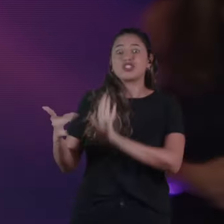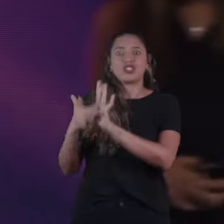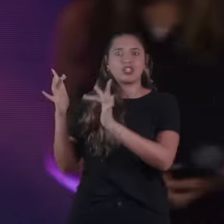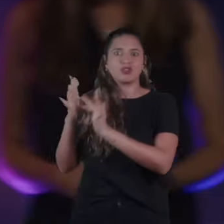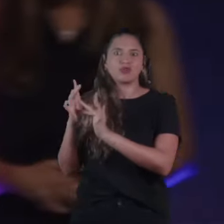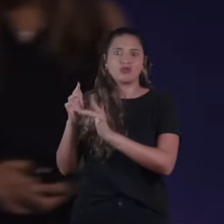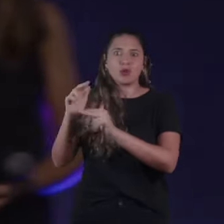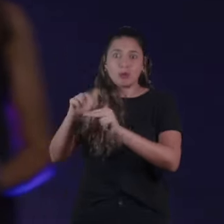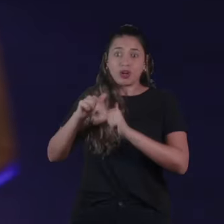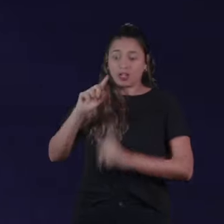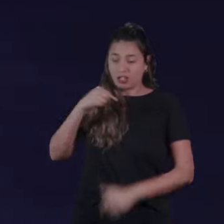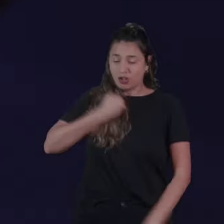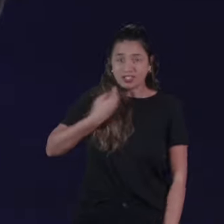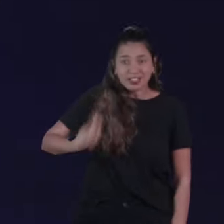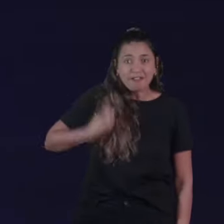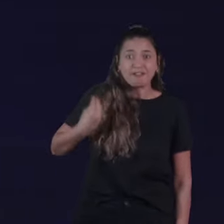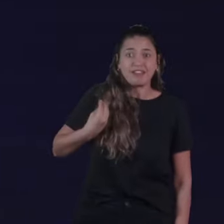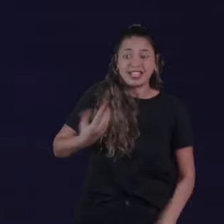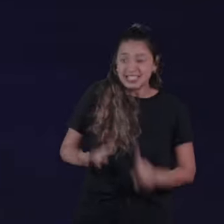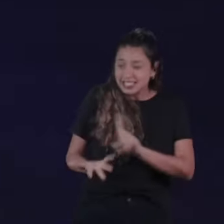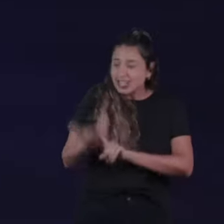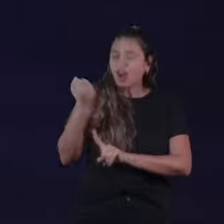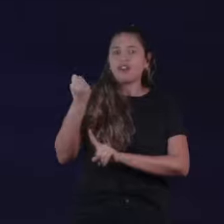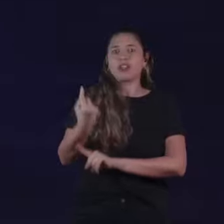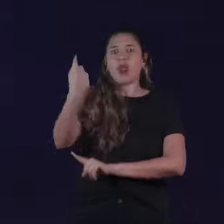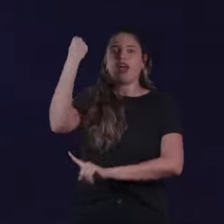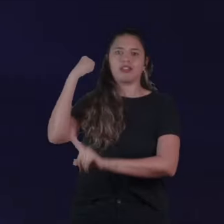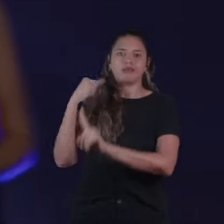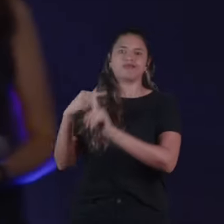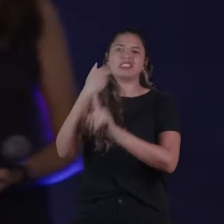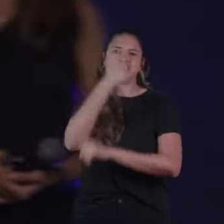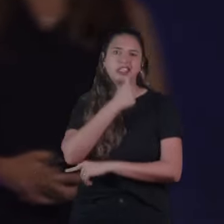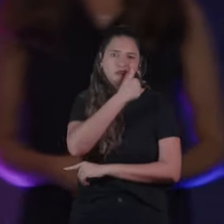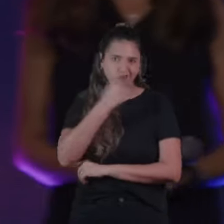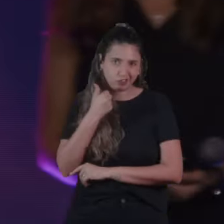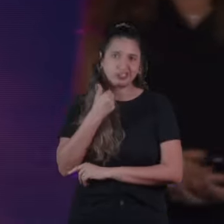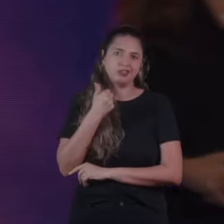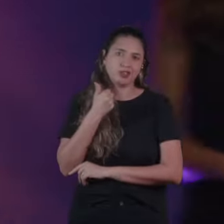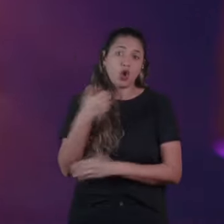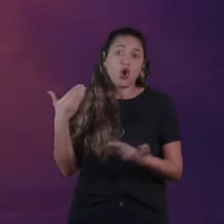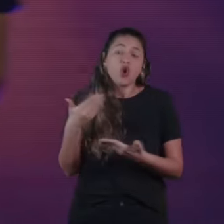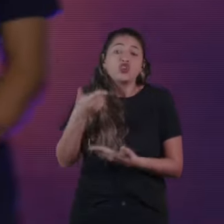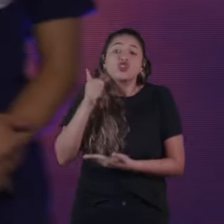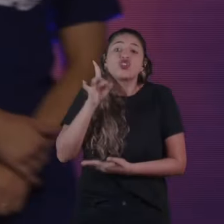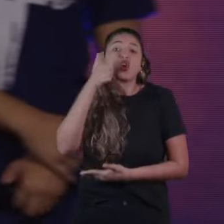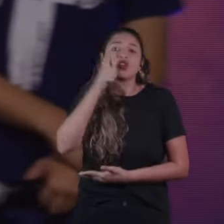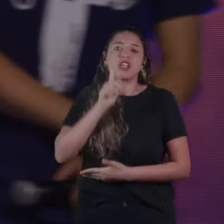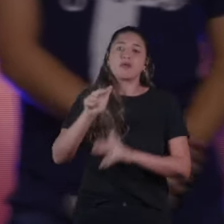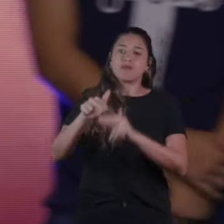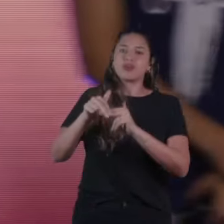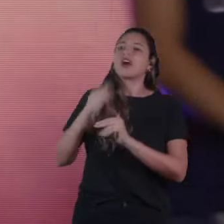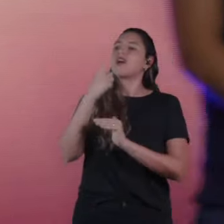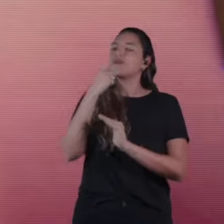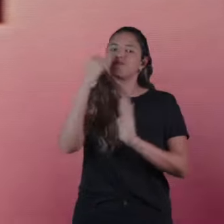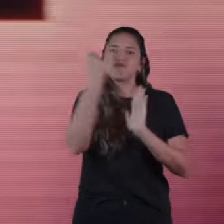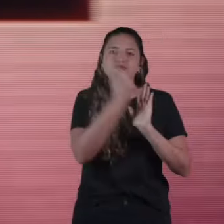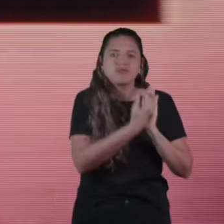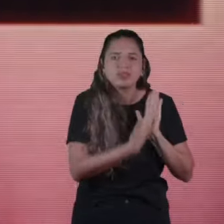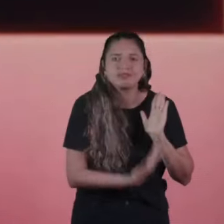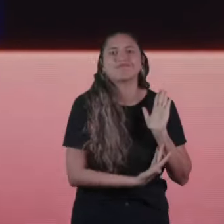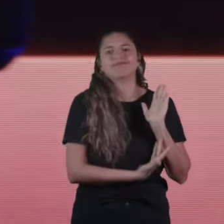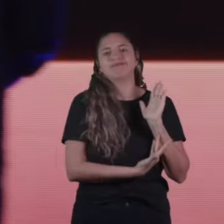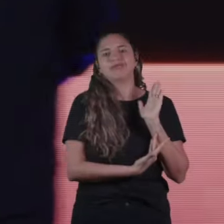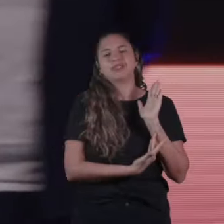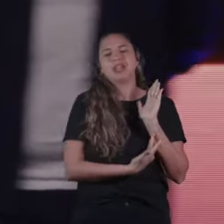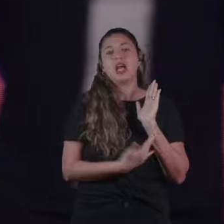nossos pecados. Aquilo que era impossível para nós se tornou possível por causa do sangue de Jesus. O perdão de Deus